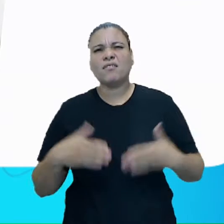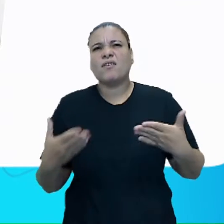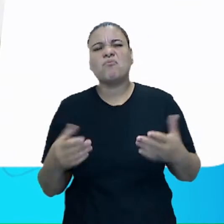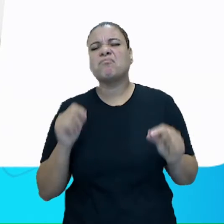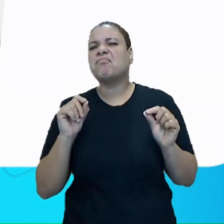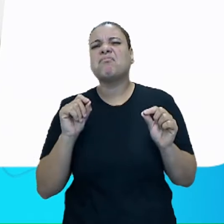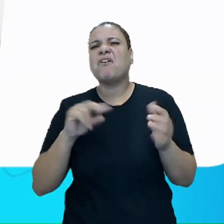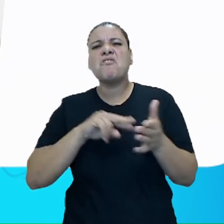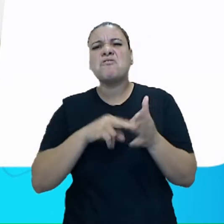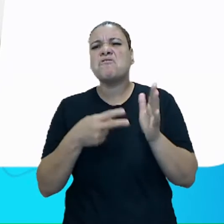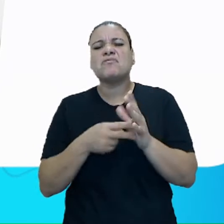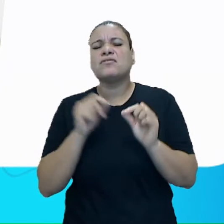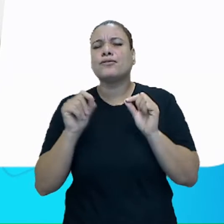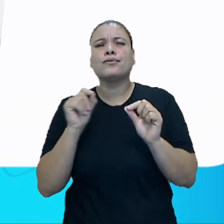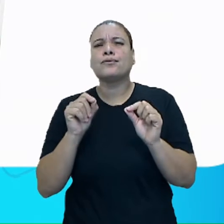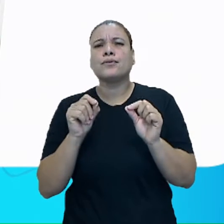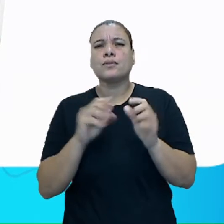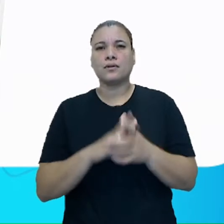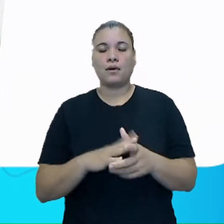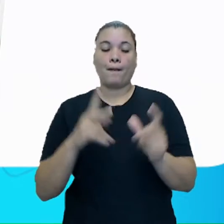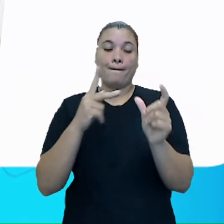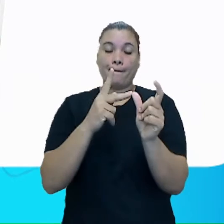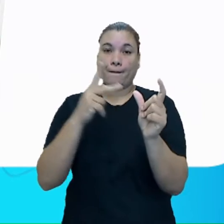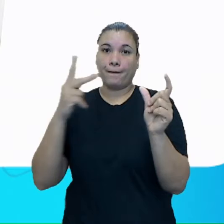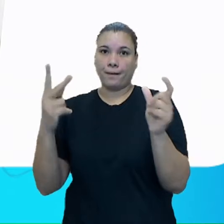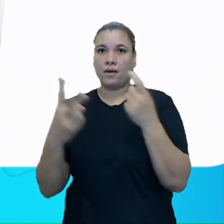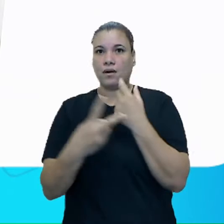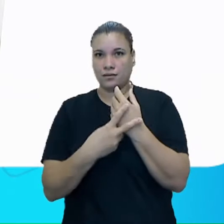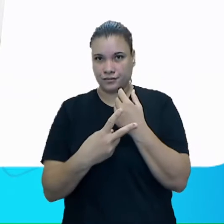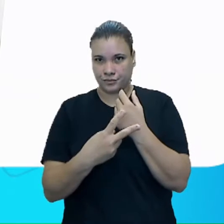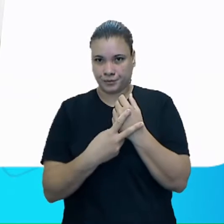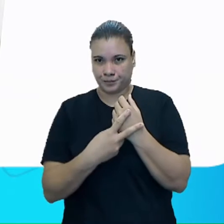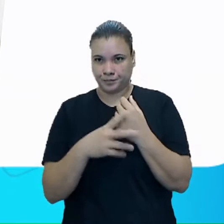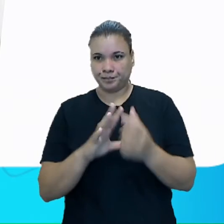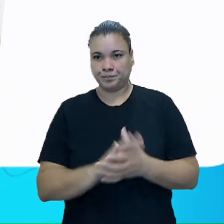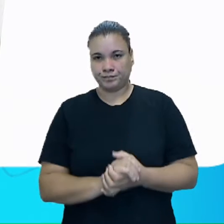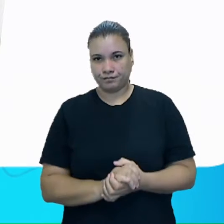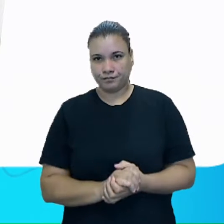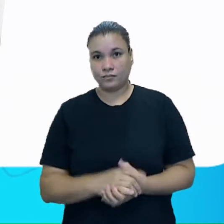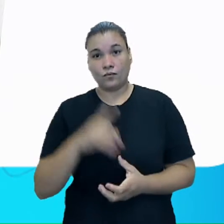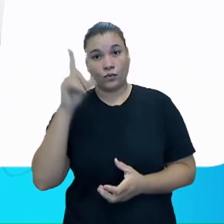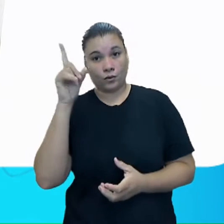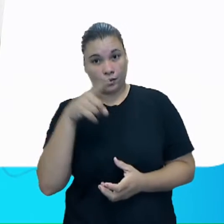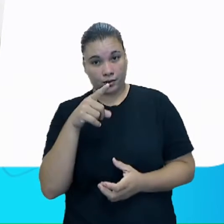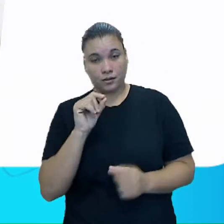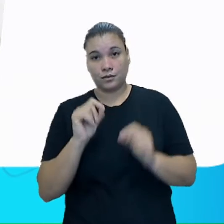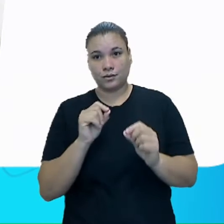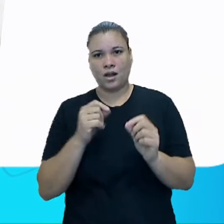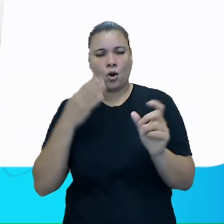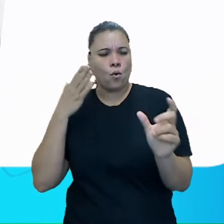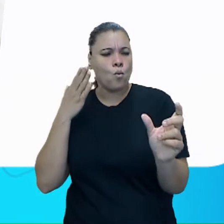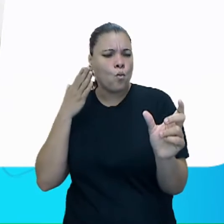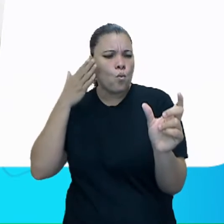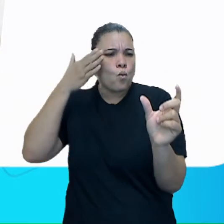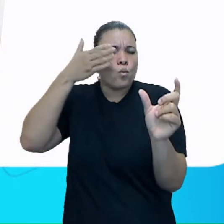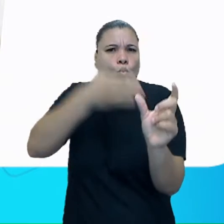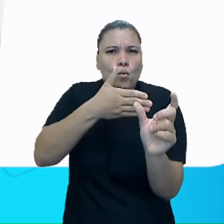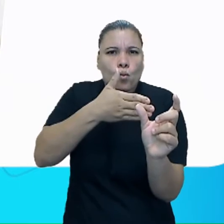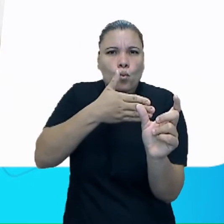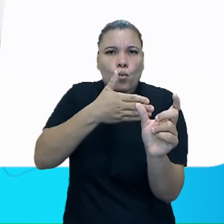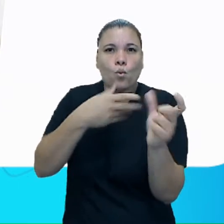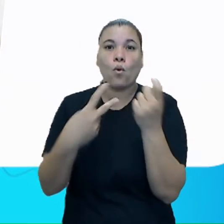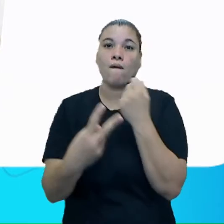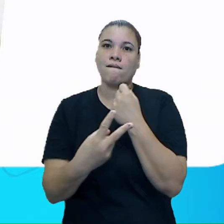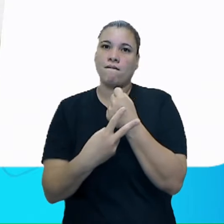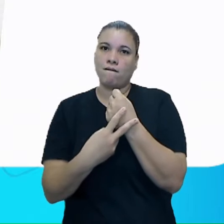verbal? Olha só, é um tipo de predicado que tem como núcleo um verbo ou